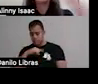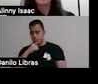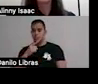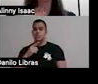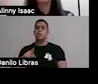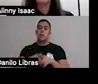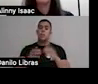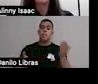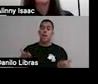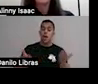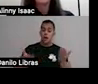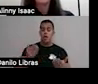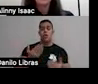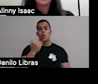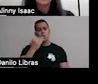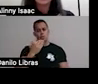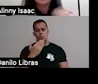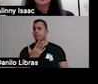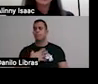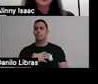seja para mais, seja para menos,